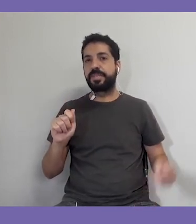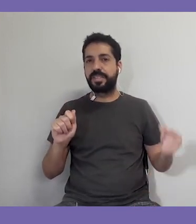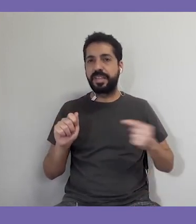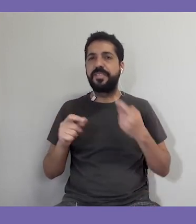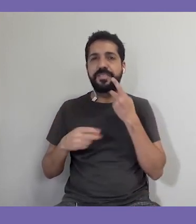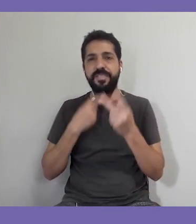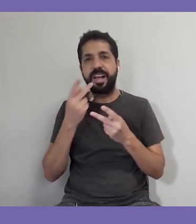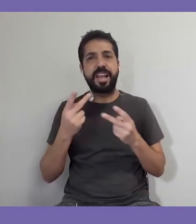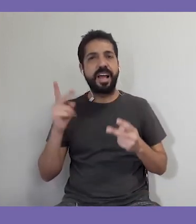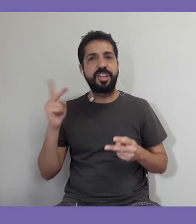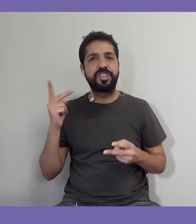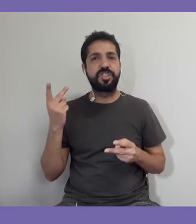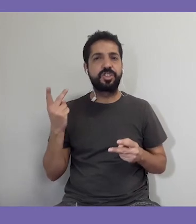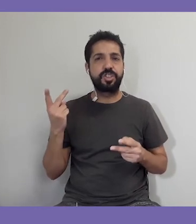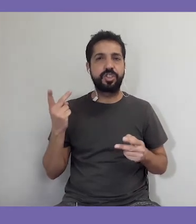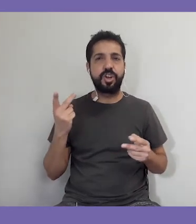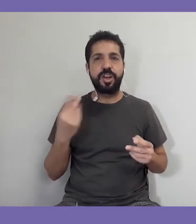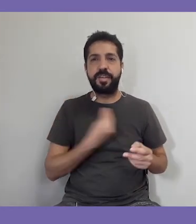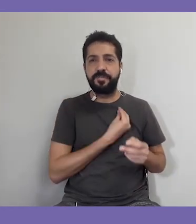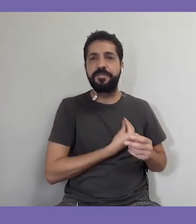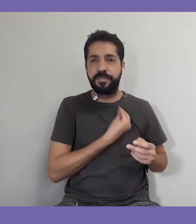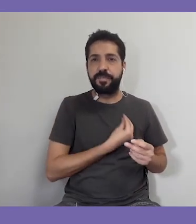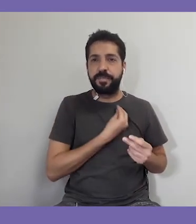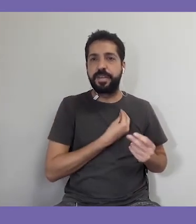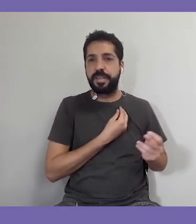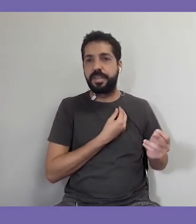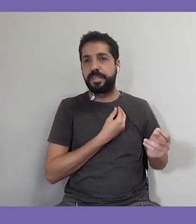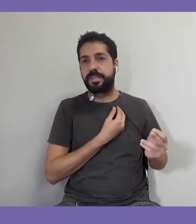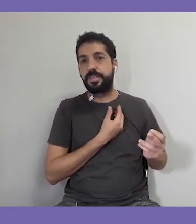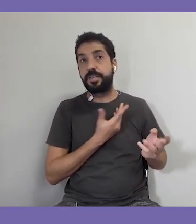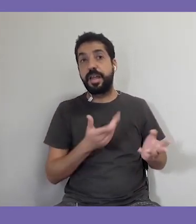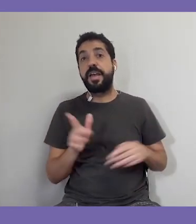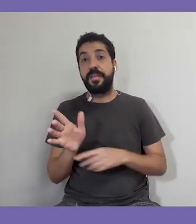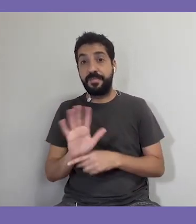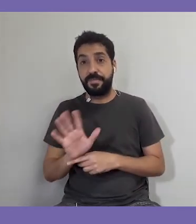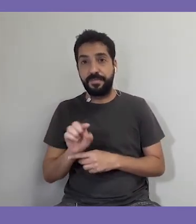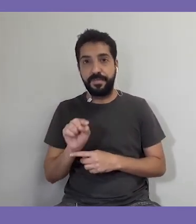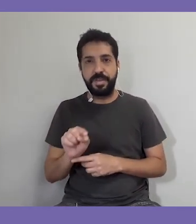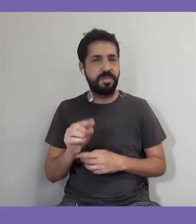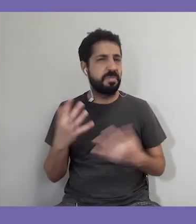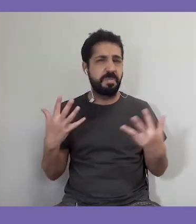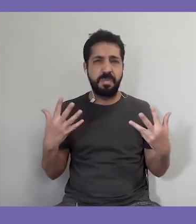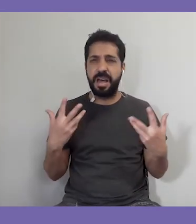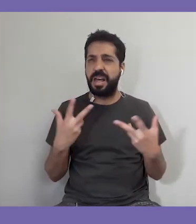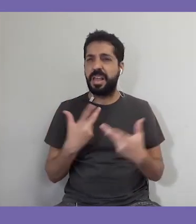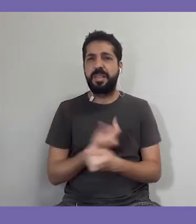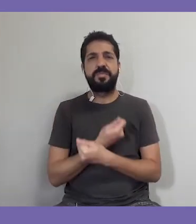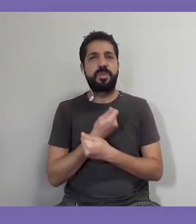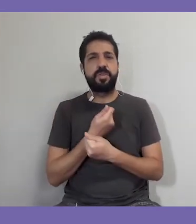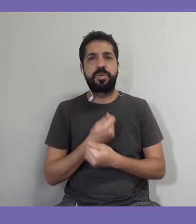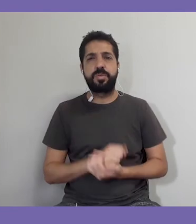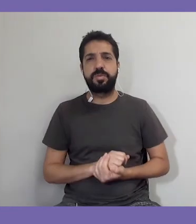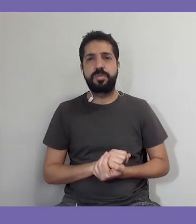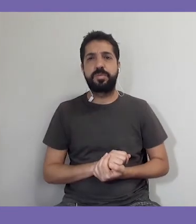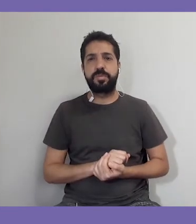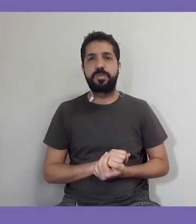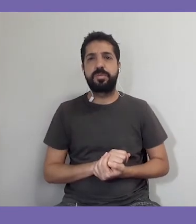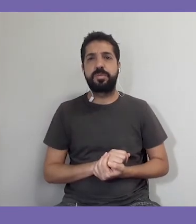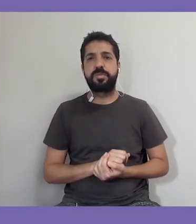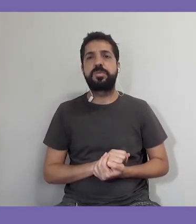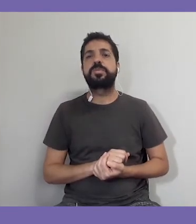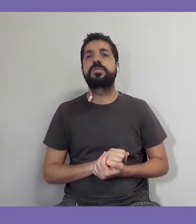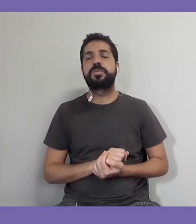assim dessas histórias cotidianas assim, que é um filme maravilhoso, né,